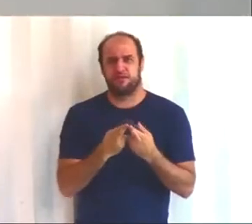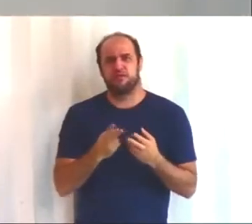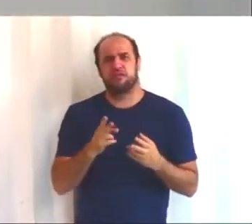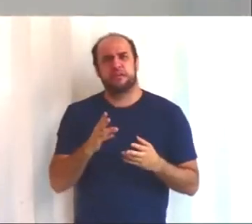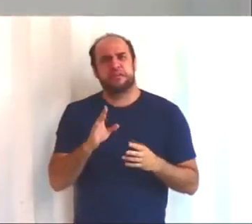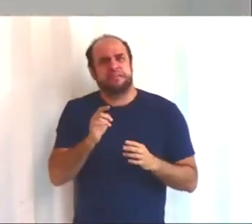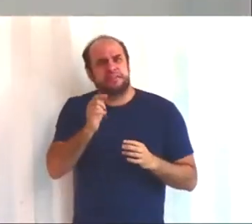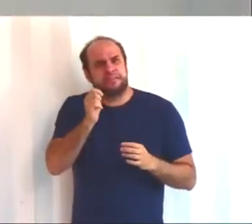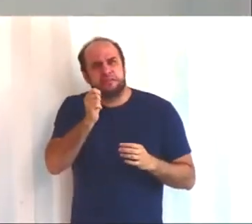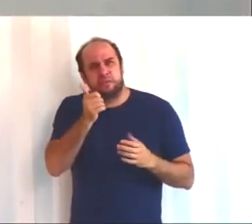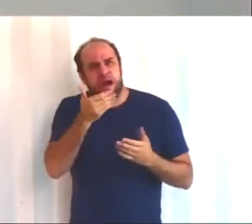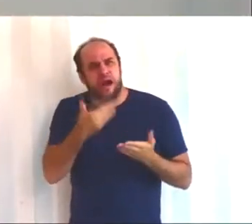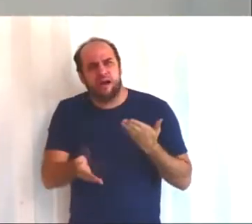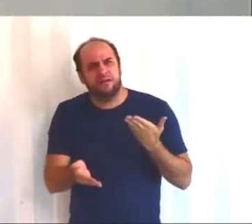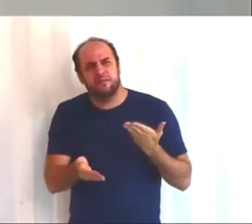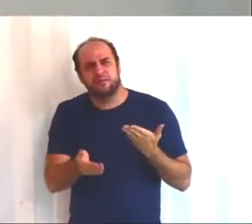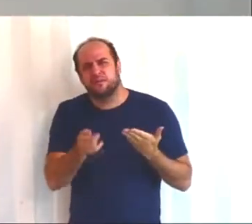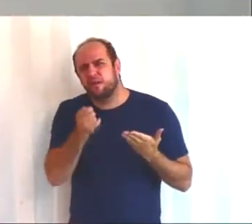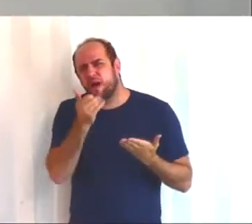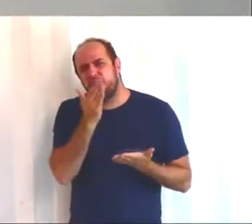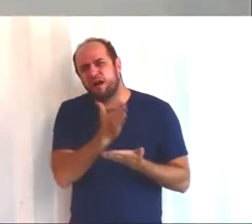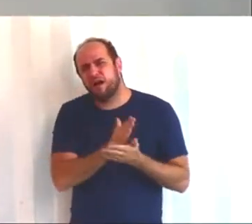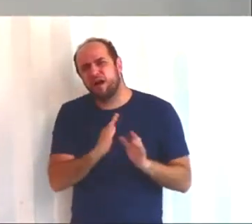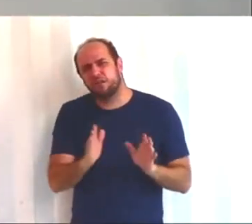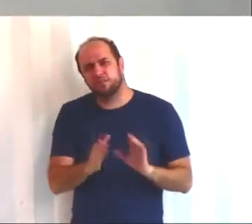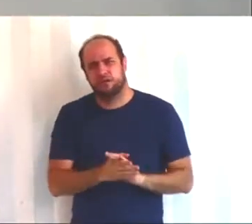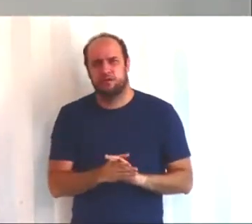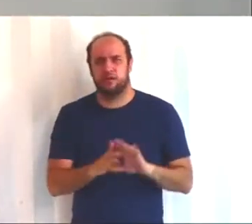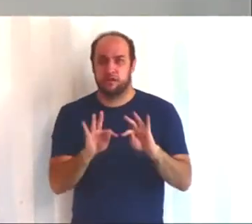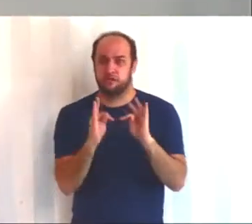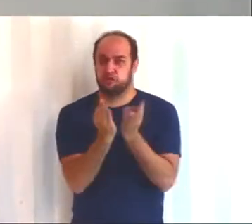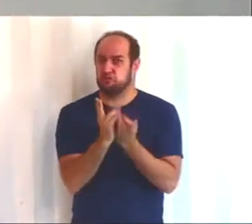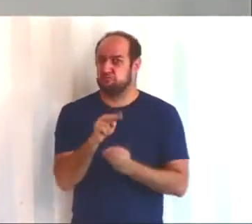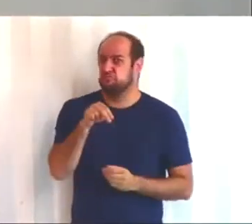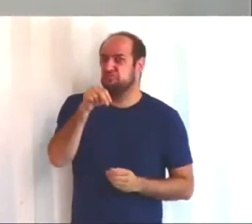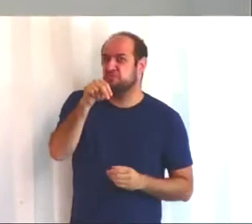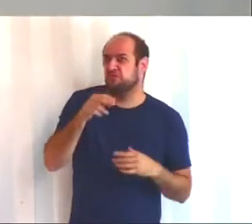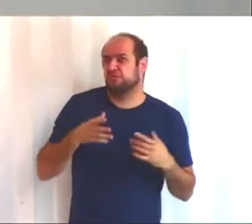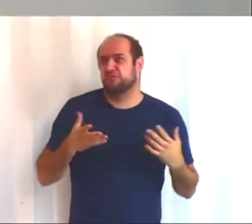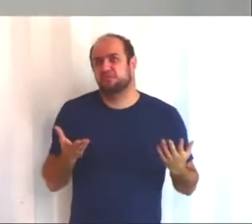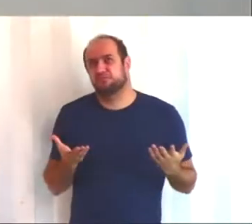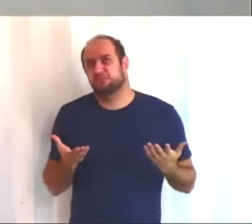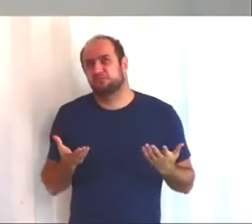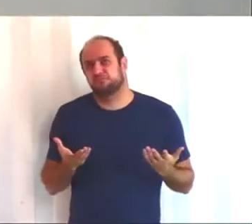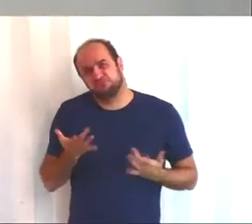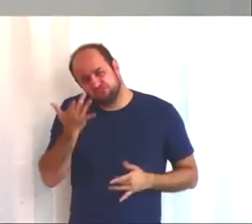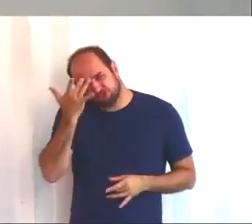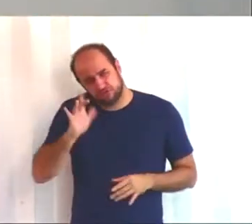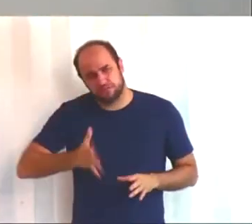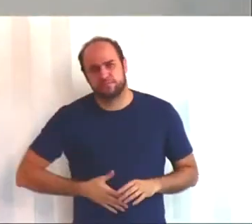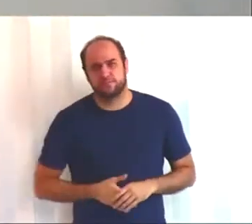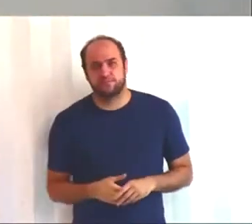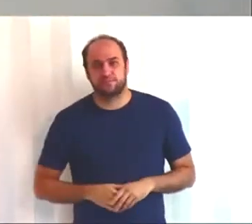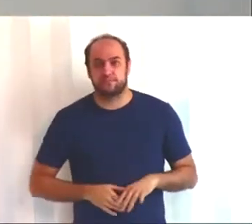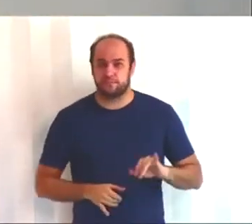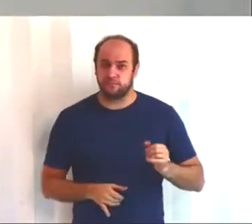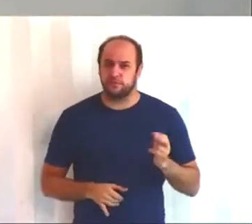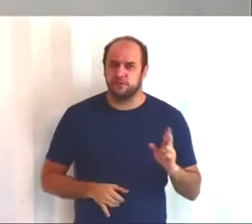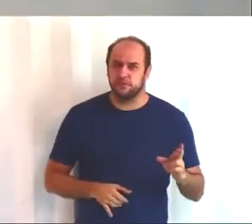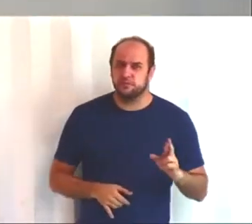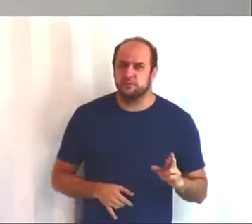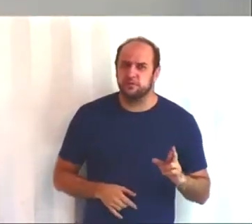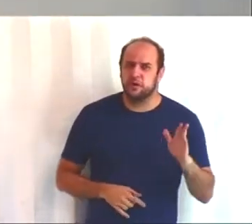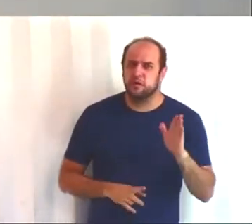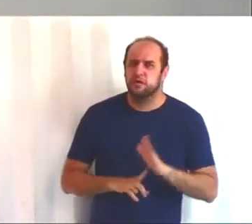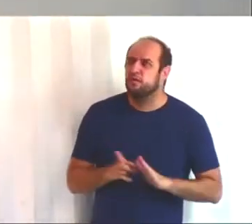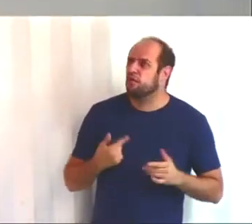alguma esperança do reino do norte, das tribos do norte, serem restabelecidas. É como se Jeremias dissesse, onde eu